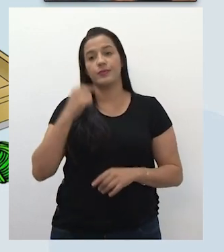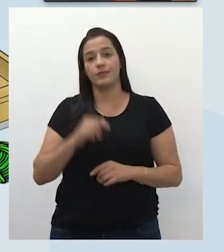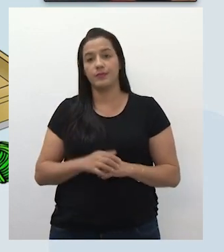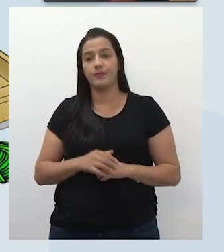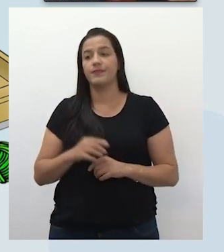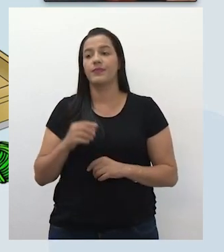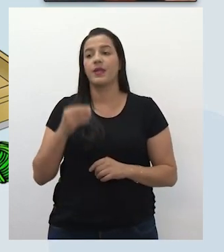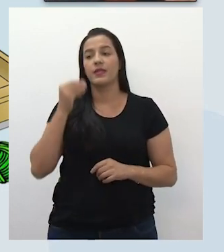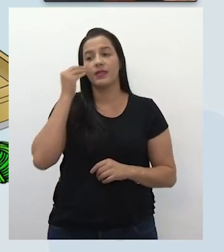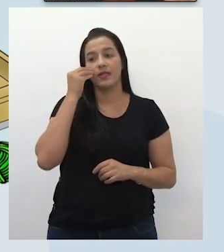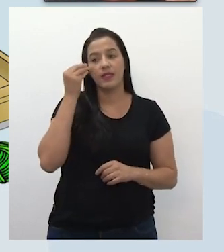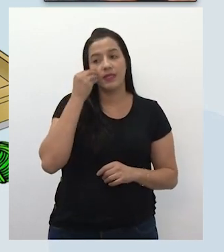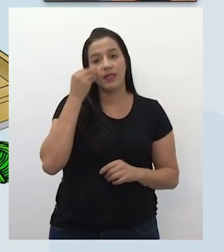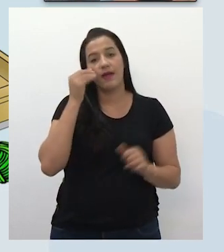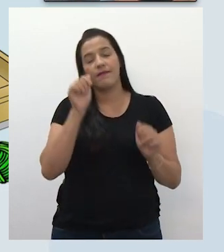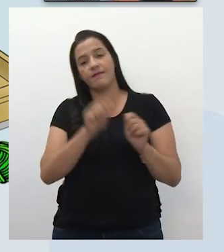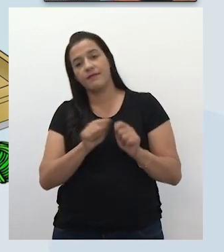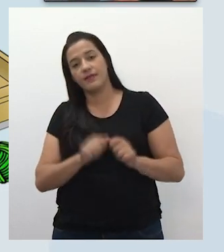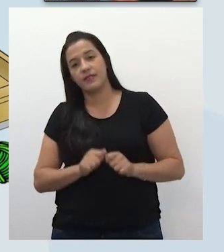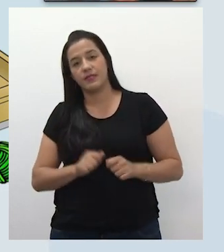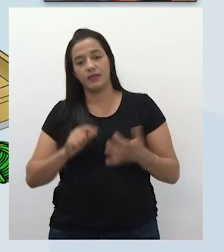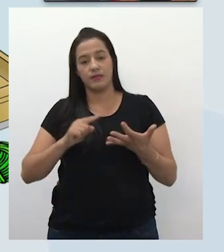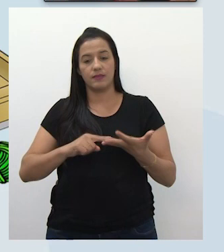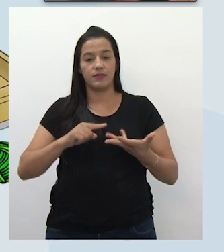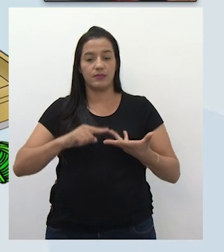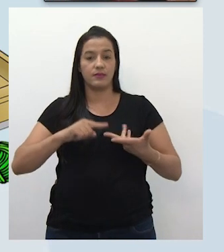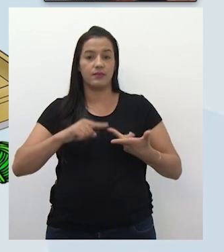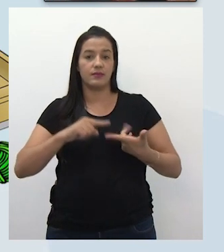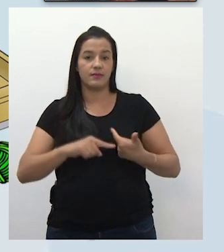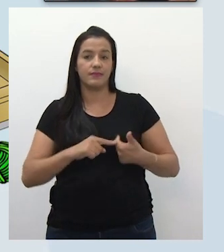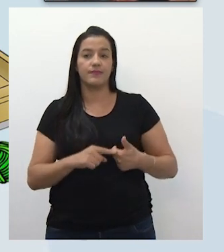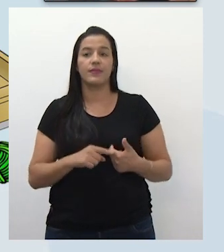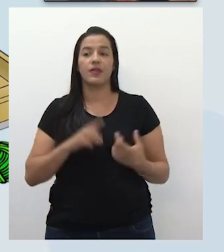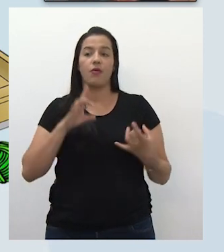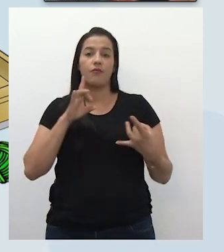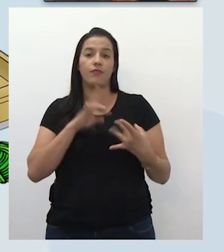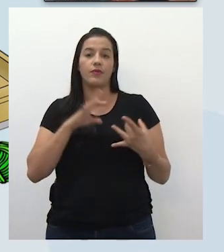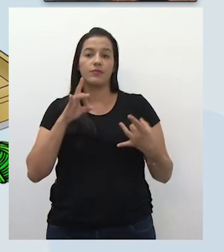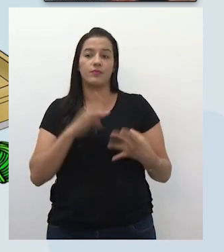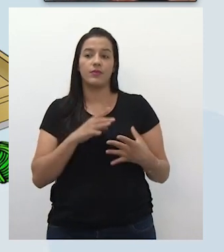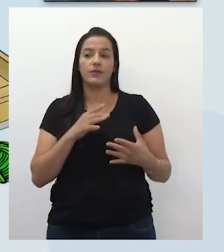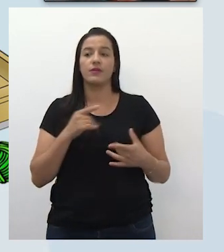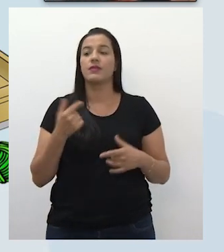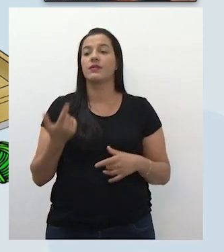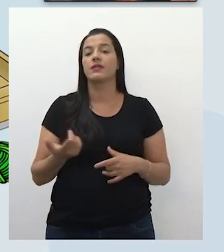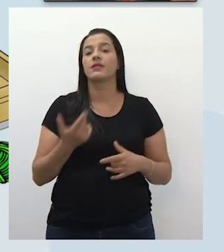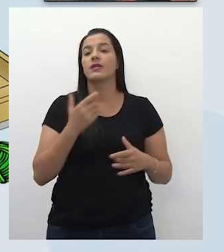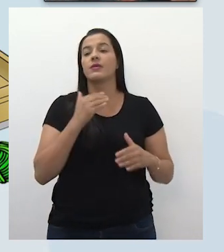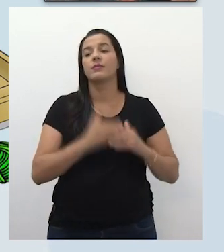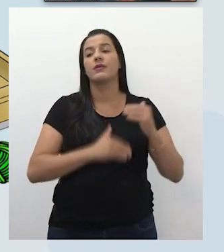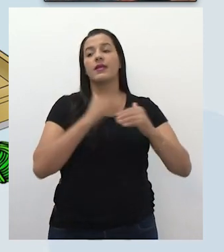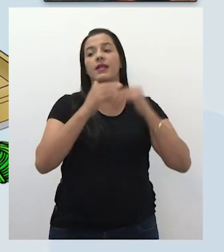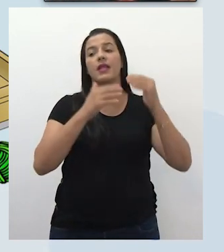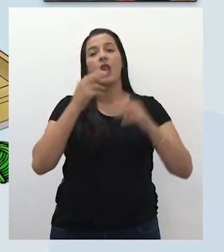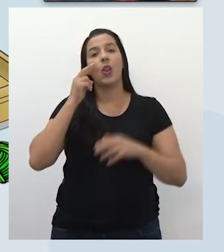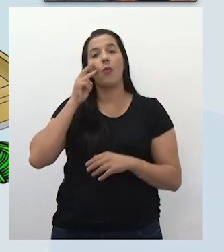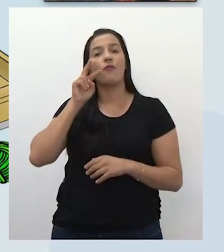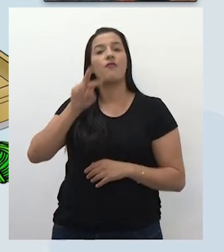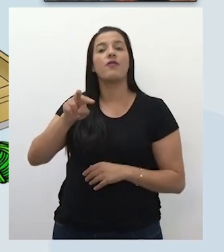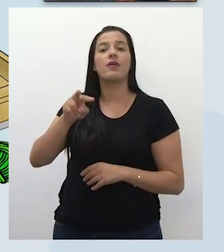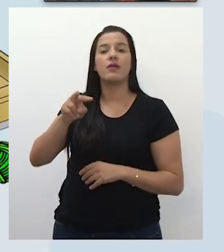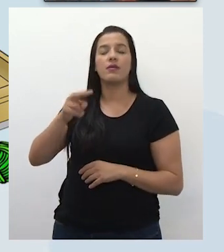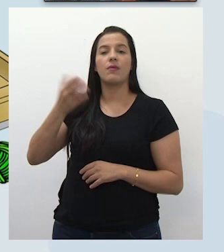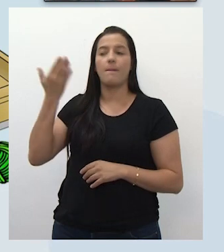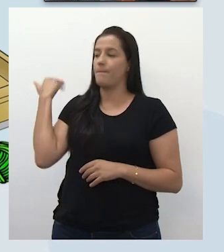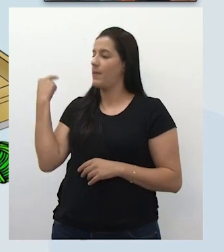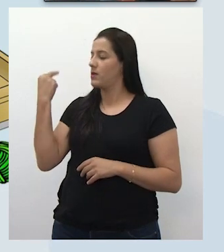nós podemos tentar assim, assim, assado. Então, veja que o feedback construtivo, ele não olha para o passado,